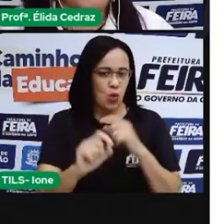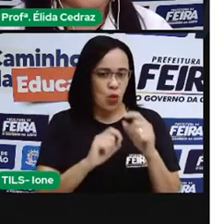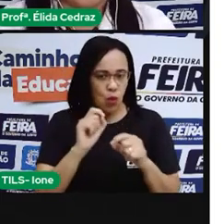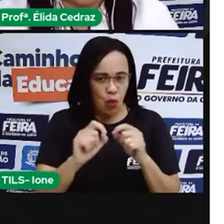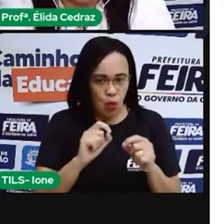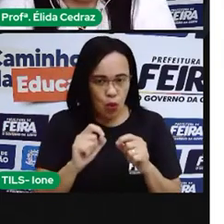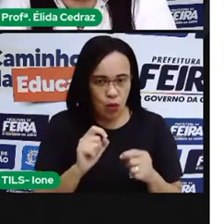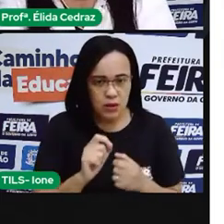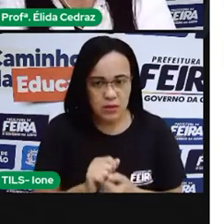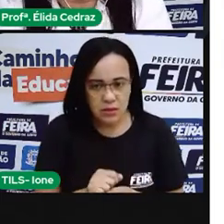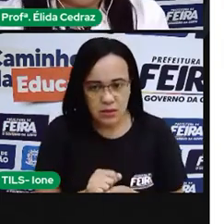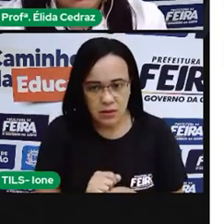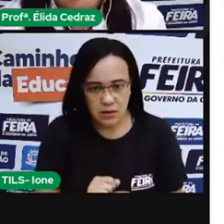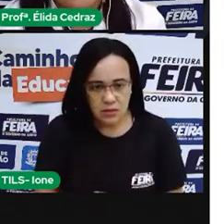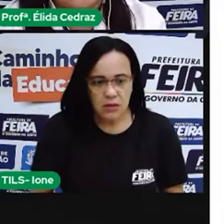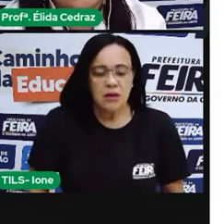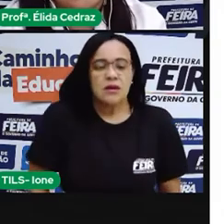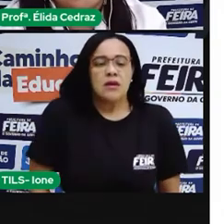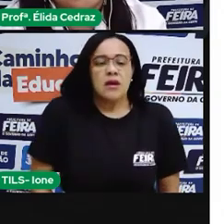suspiro. Assim.